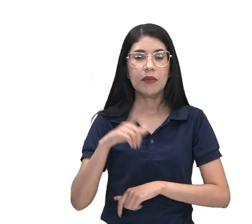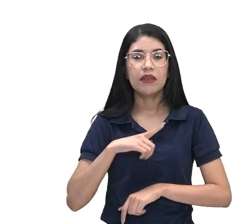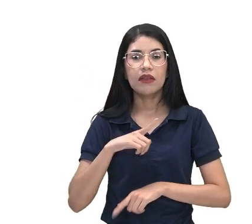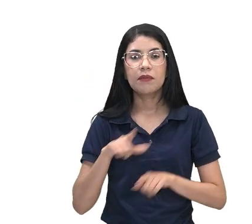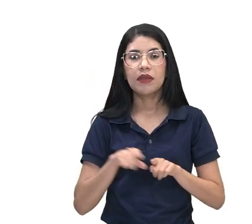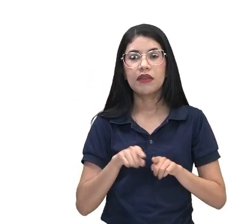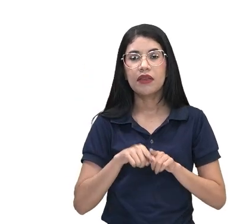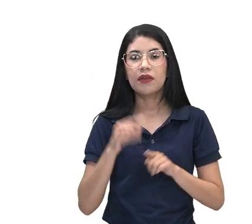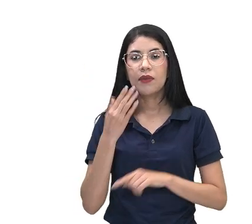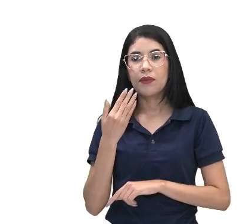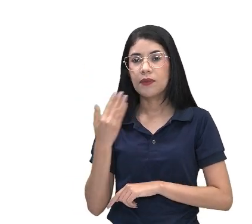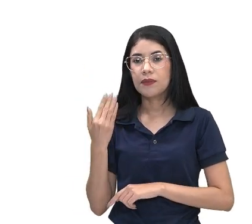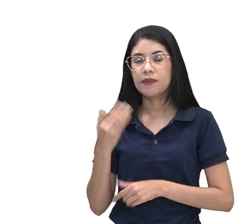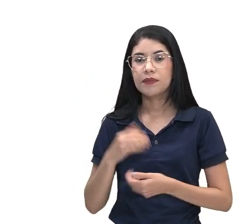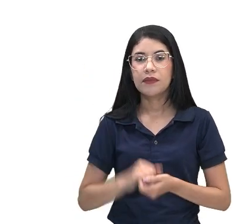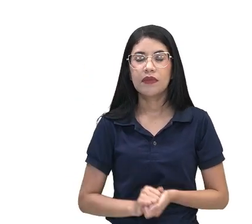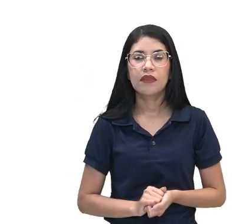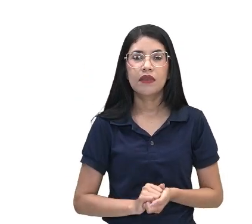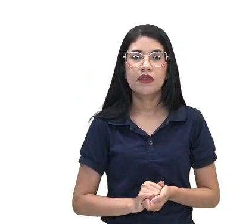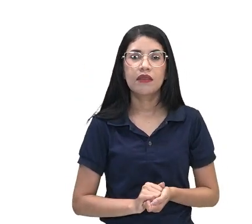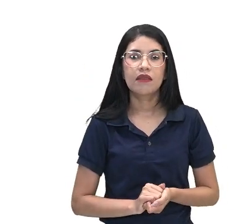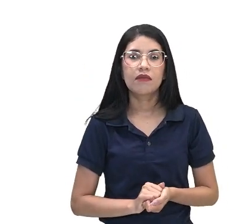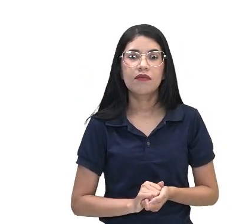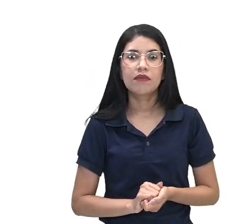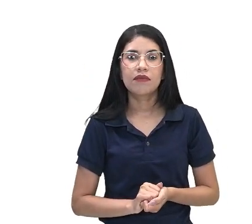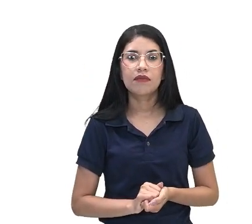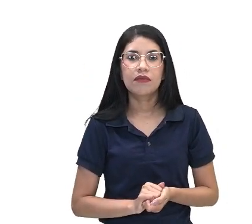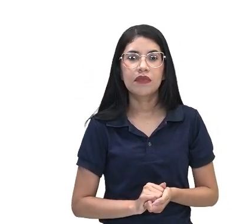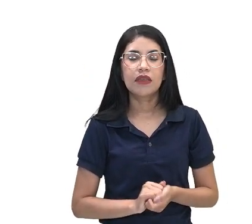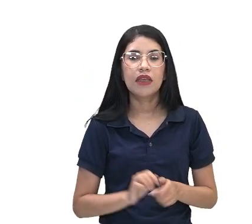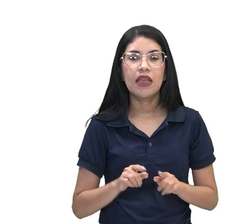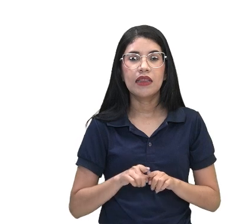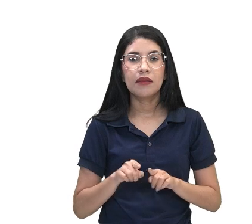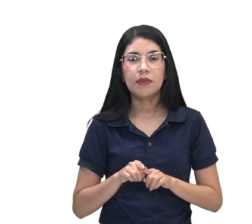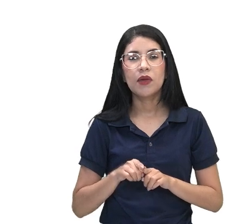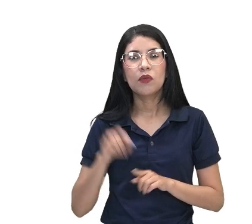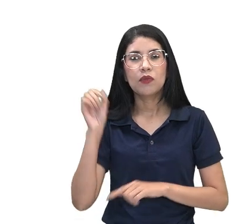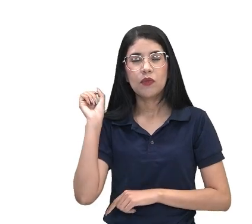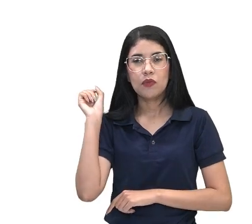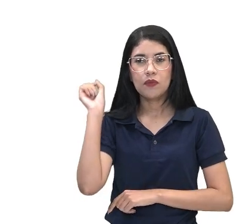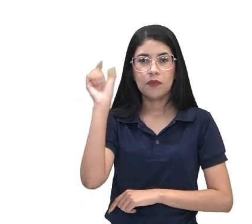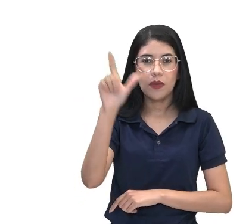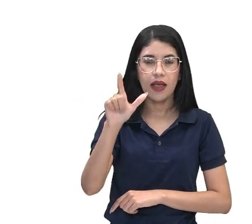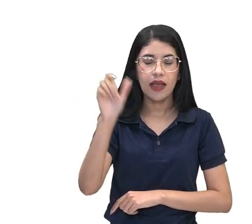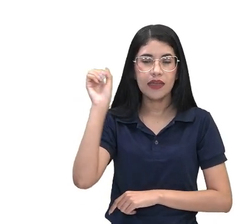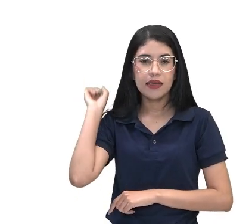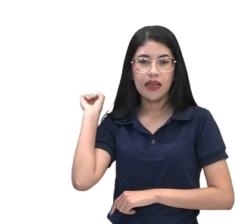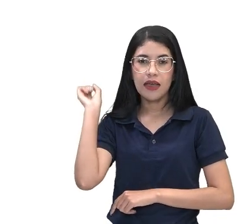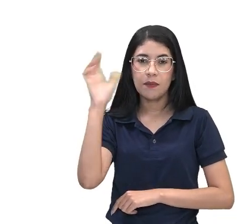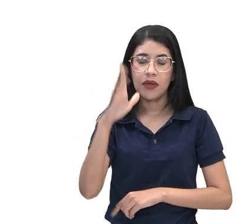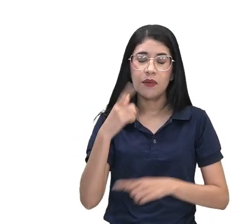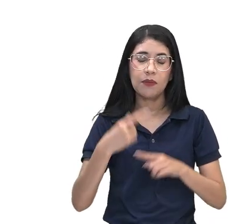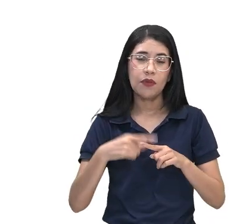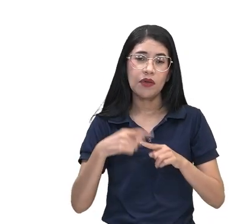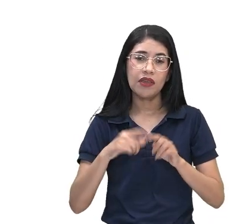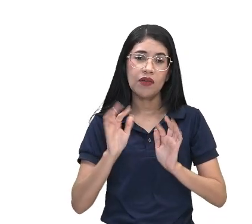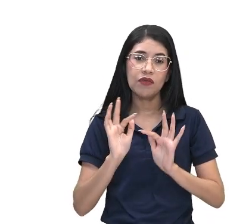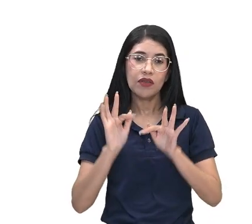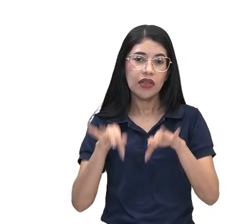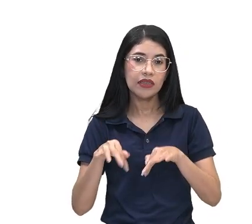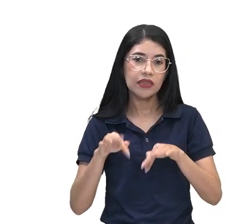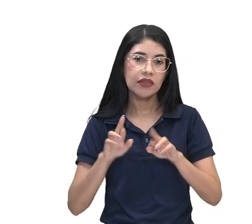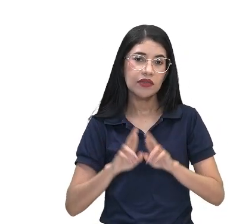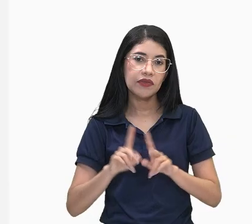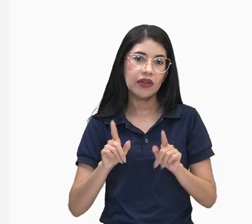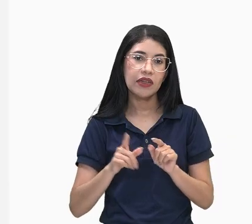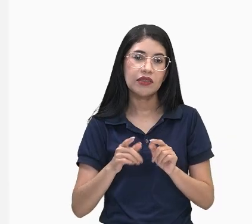E aí no final, né? Vão ser os lançamentos e arremesso. Isso porque a finalização é diferente. É esta prova